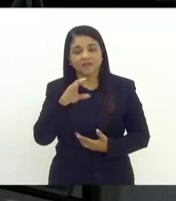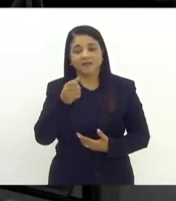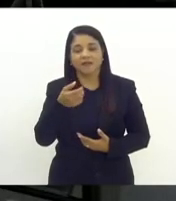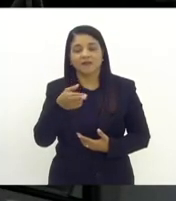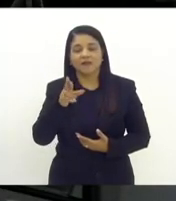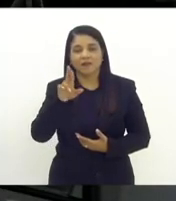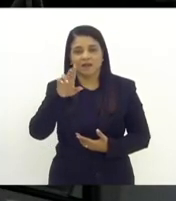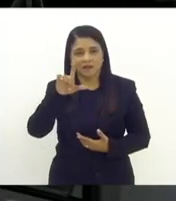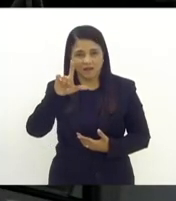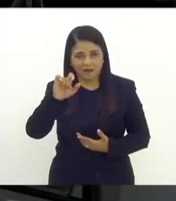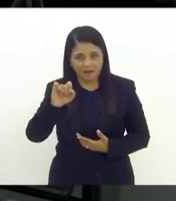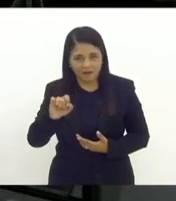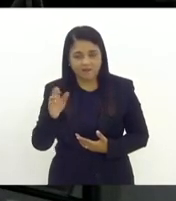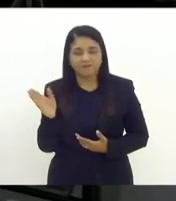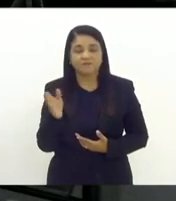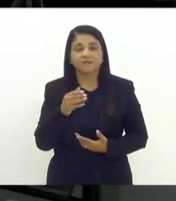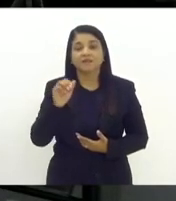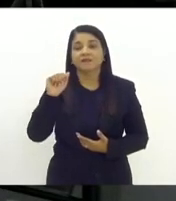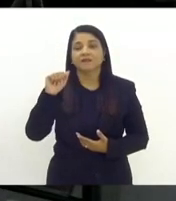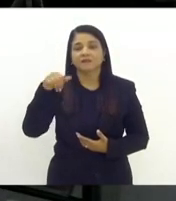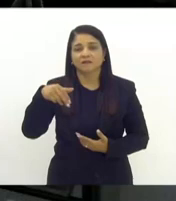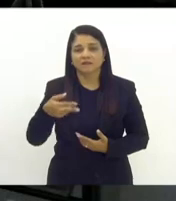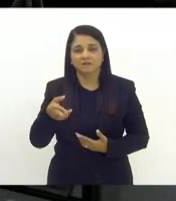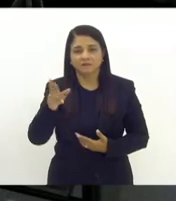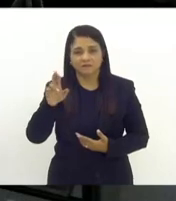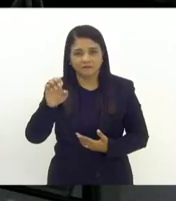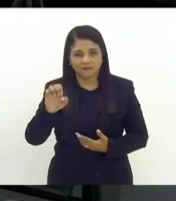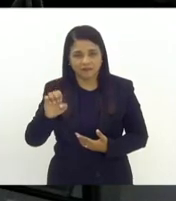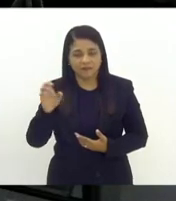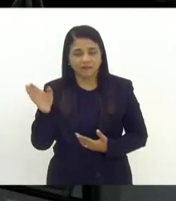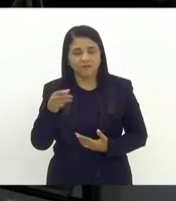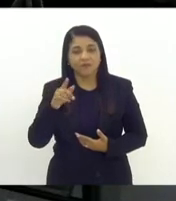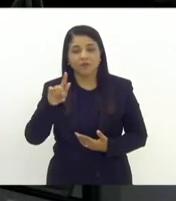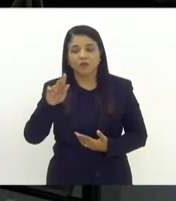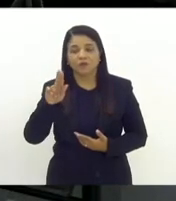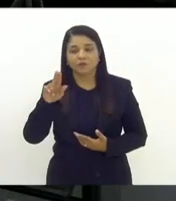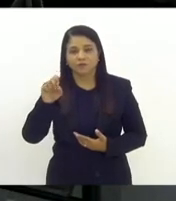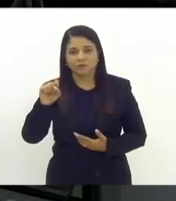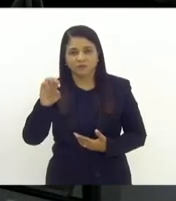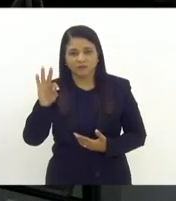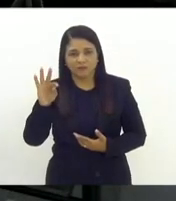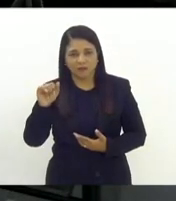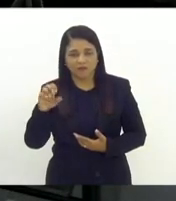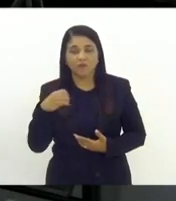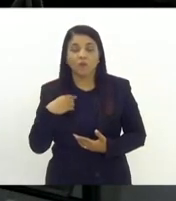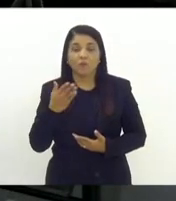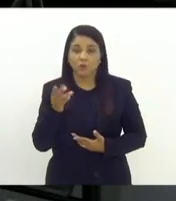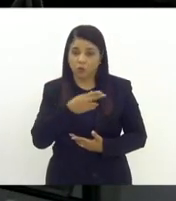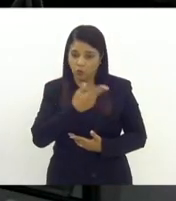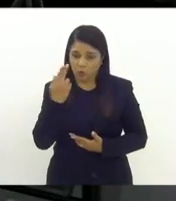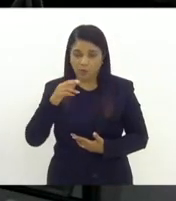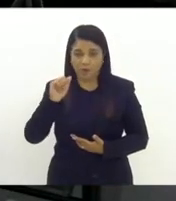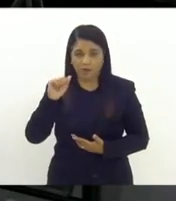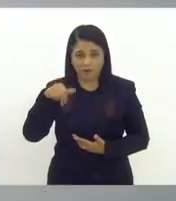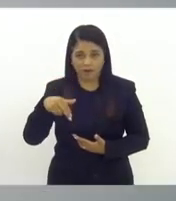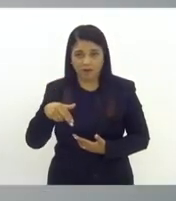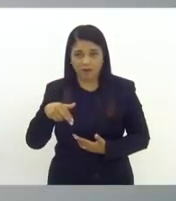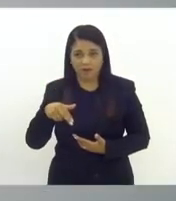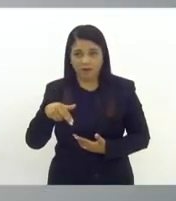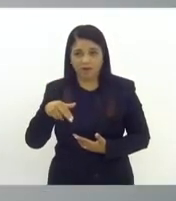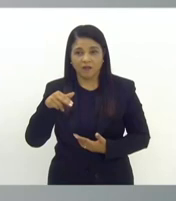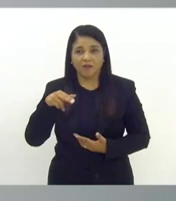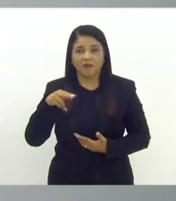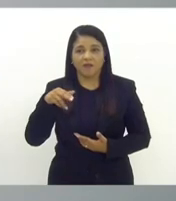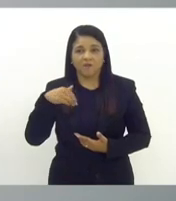André Gustavo meu nome é Gabriel Almeida eu sou Delegado de Polícia atualmente sou diretor do primeiro